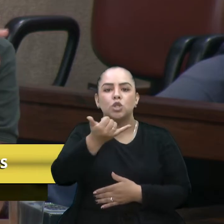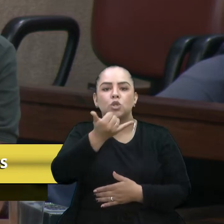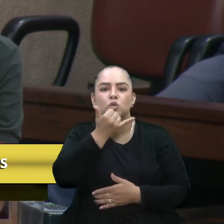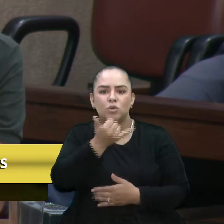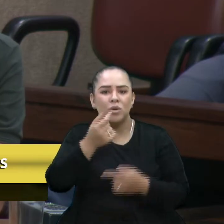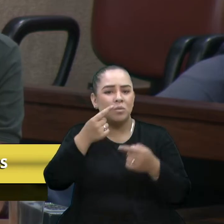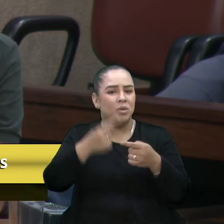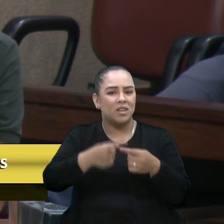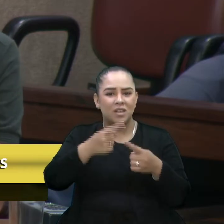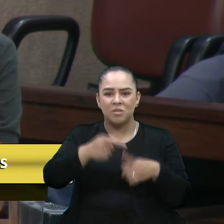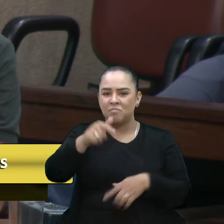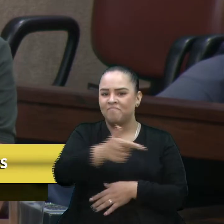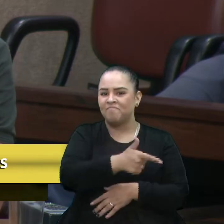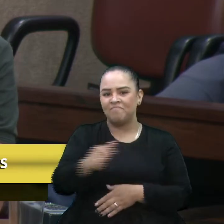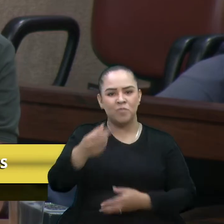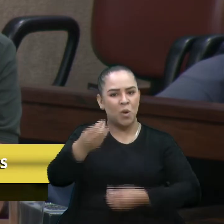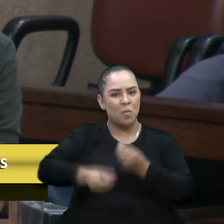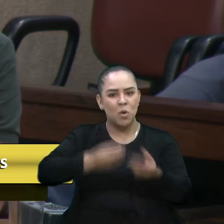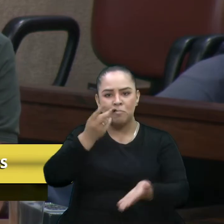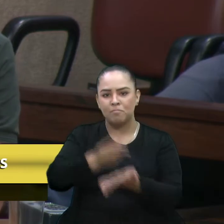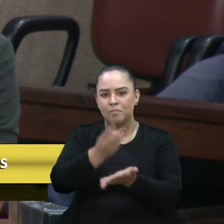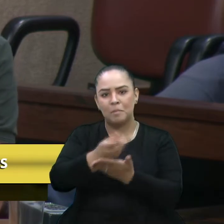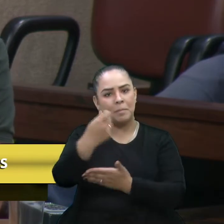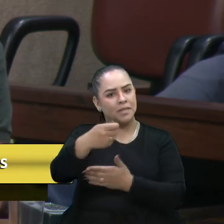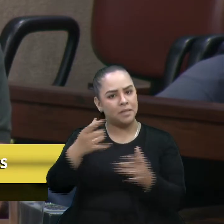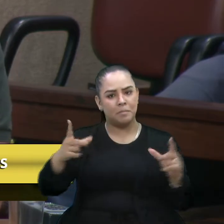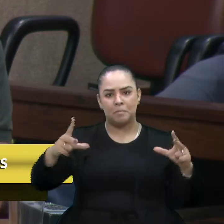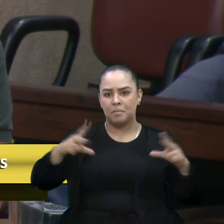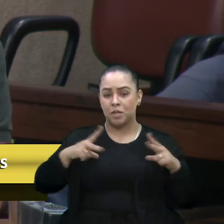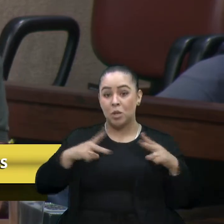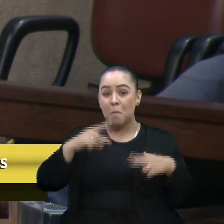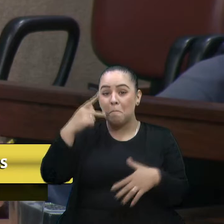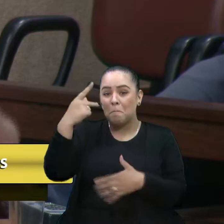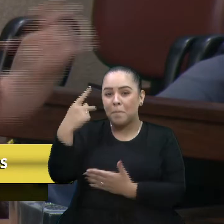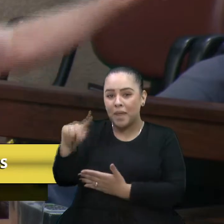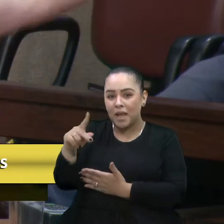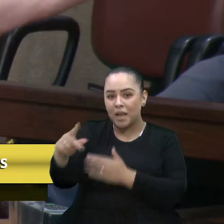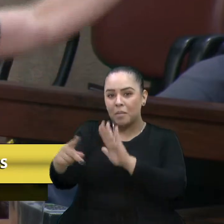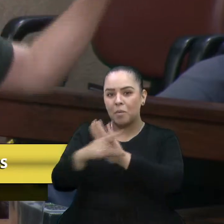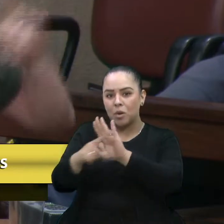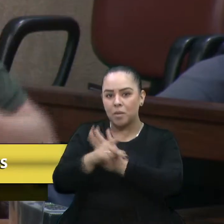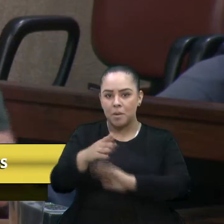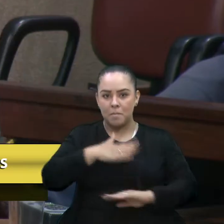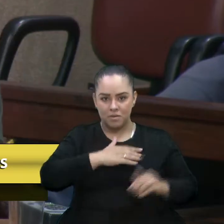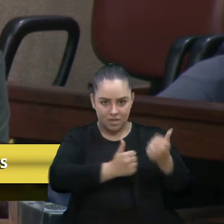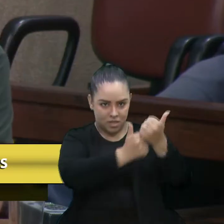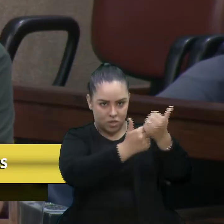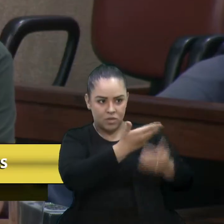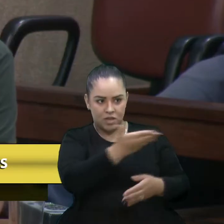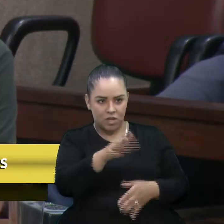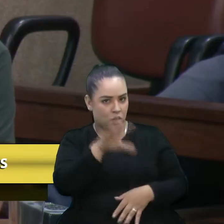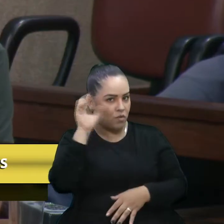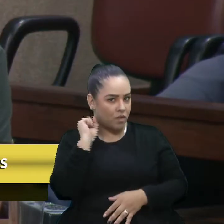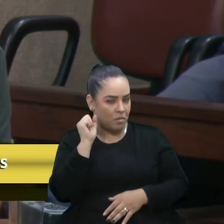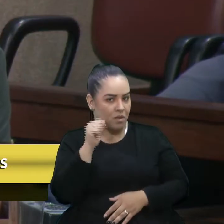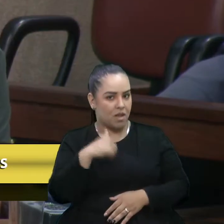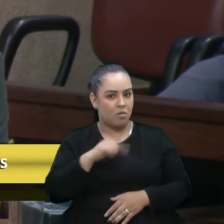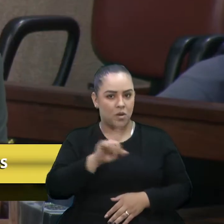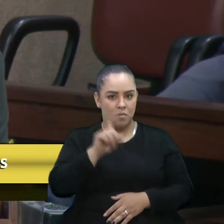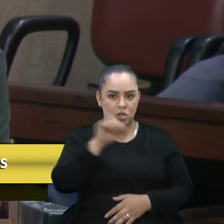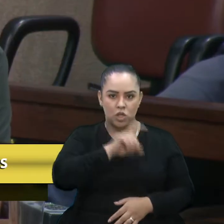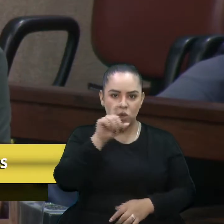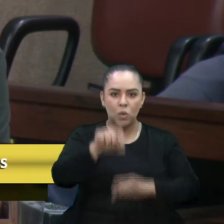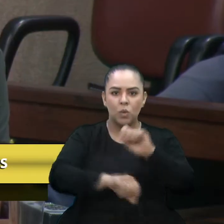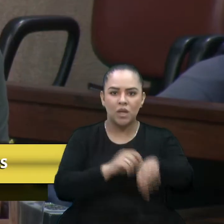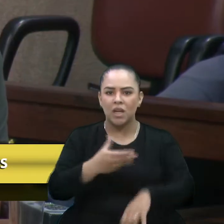está insustentável, precisa privatizar. Palavras dele, e está ali meus assessores que escutaram no Viva Voz para não me deixar mentir. O que